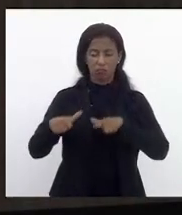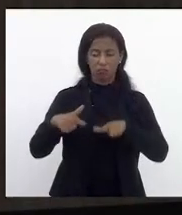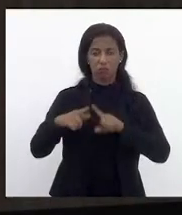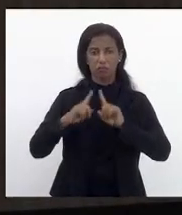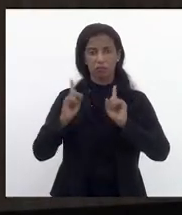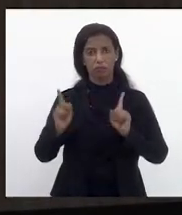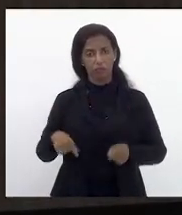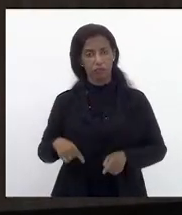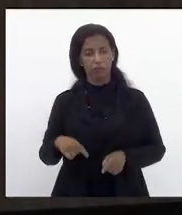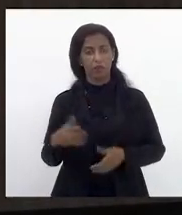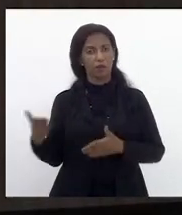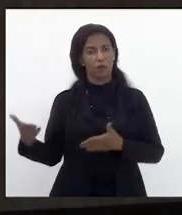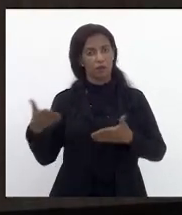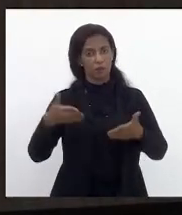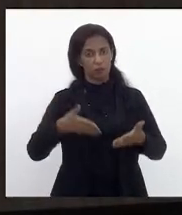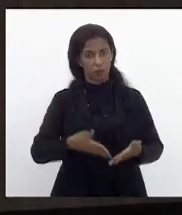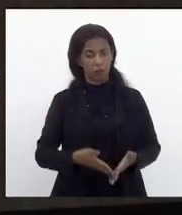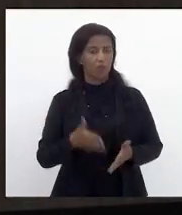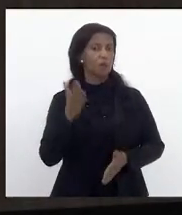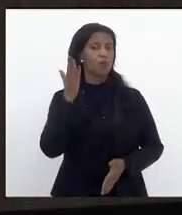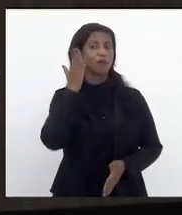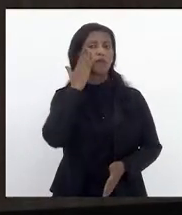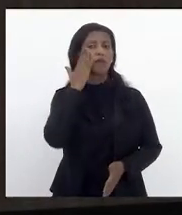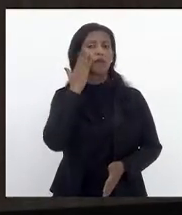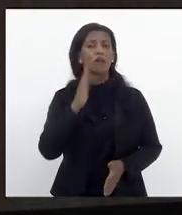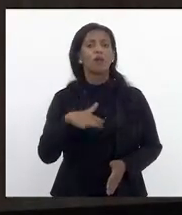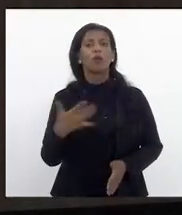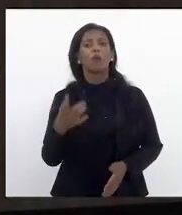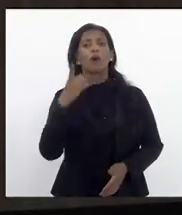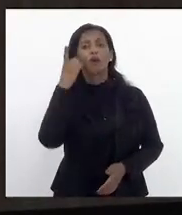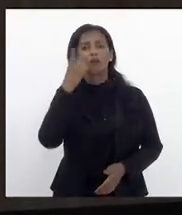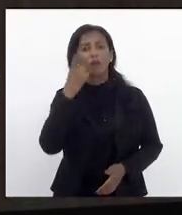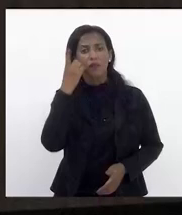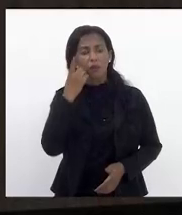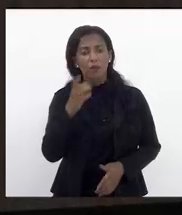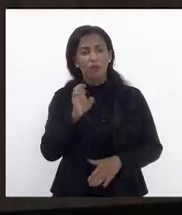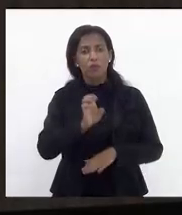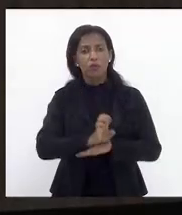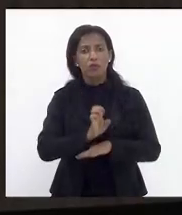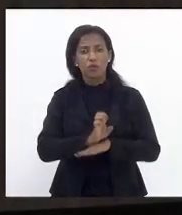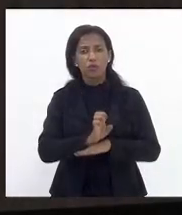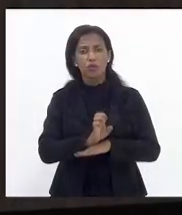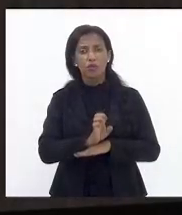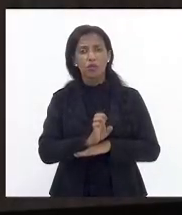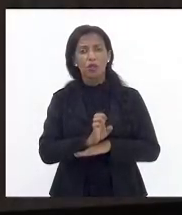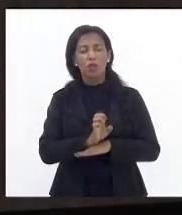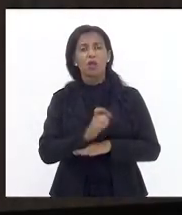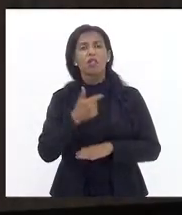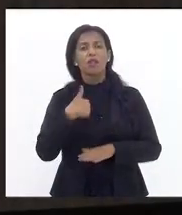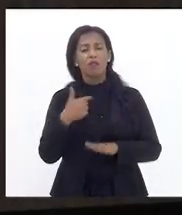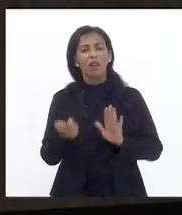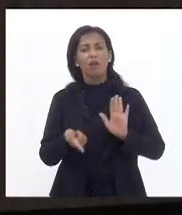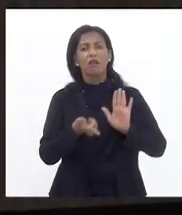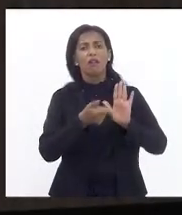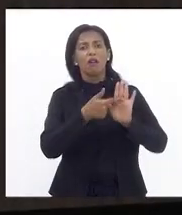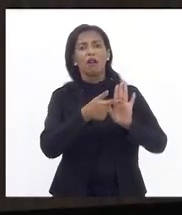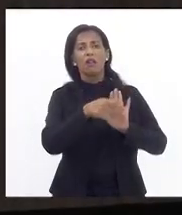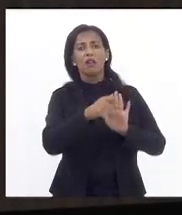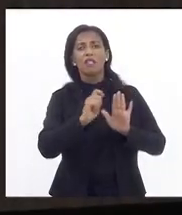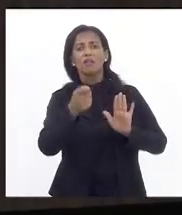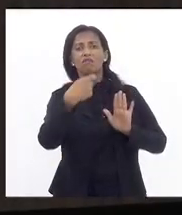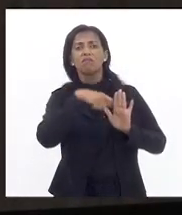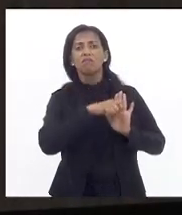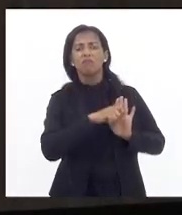públicos viemos aqui para saber qual deputado estadual que colocar a sua cara nessa